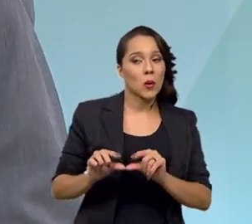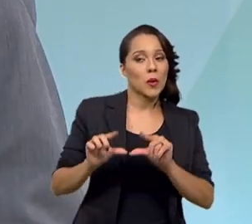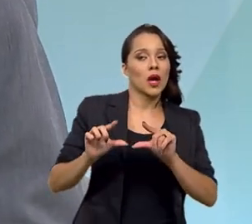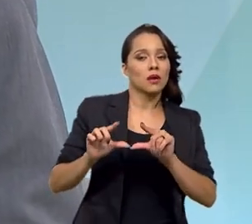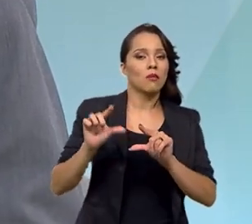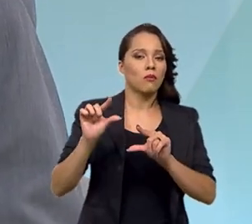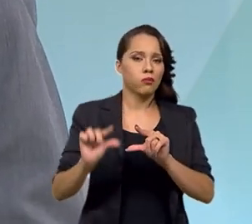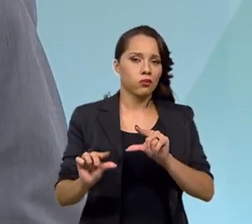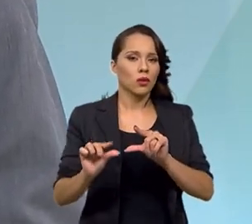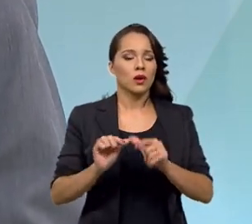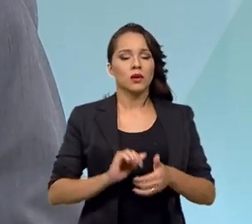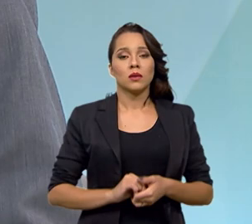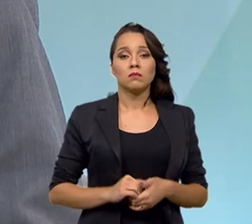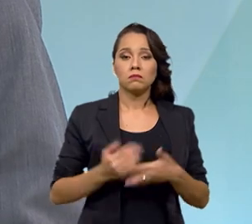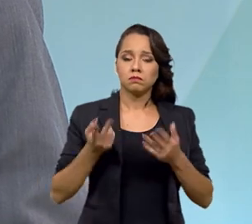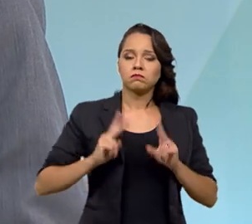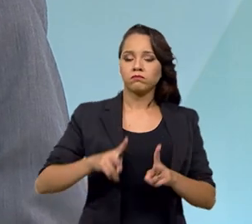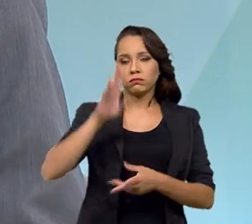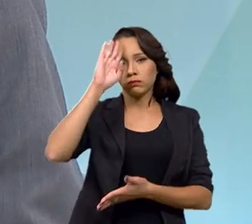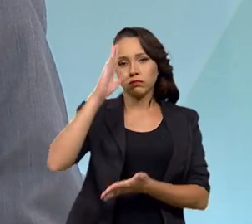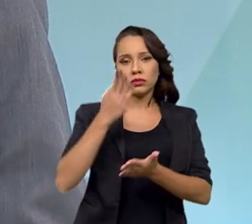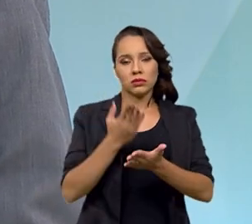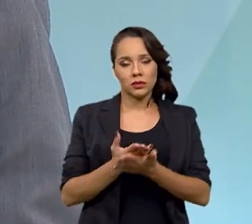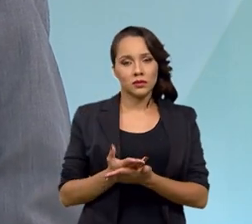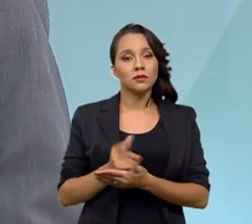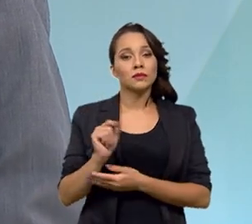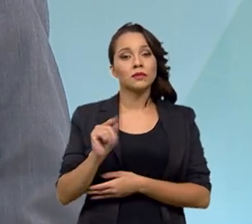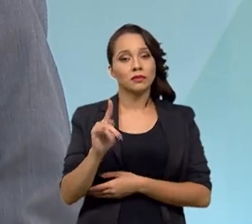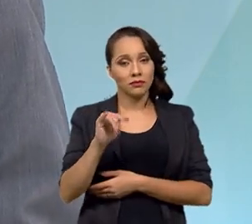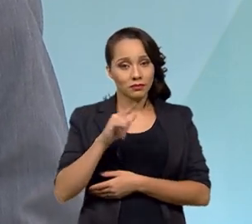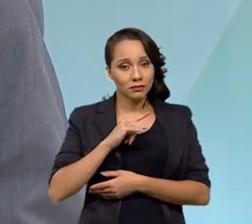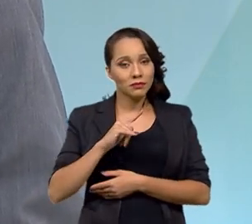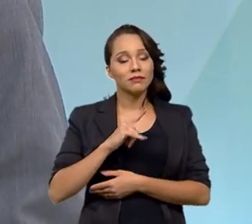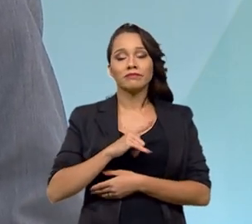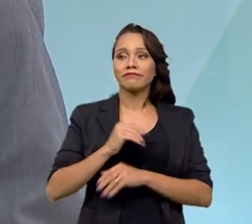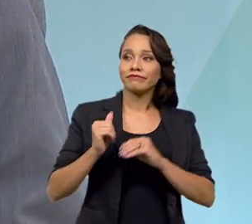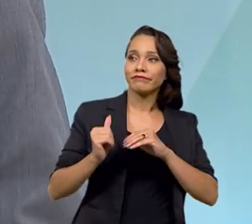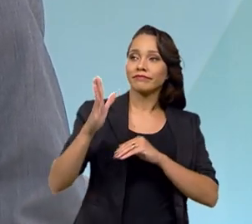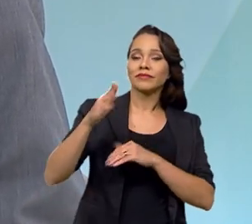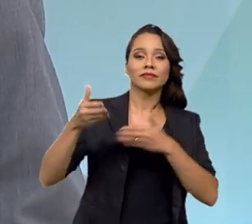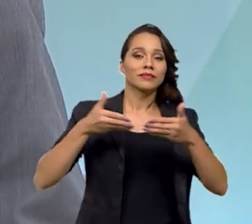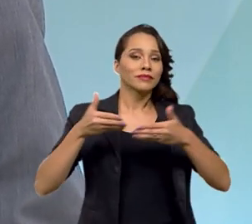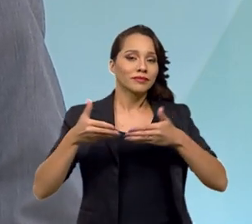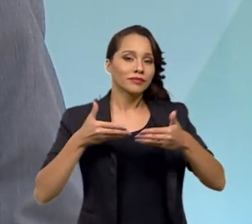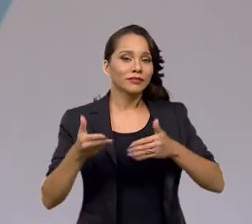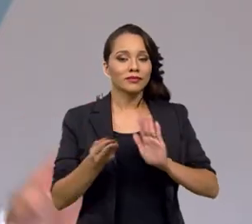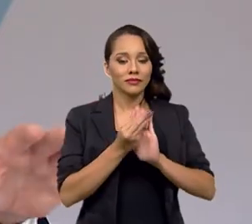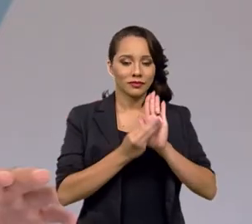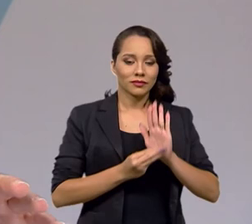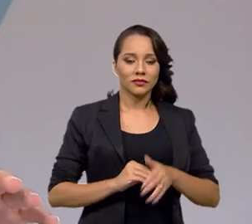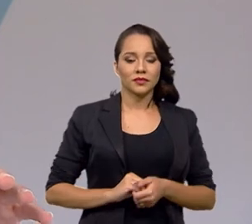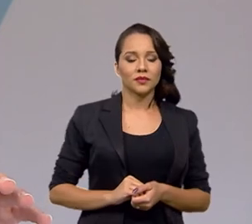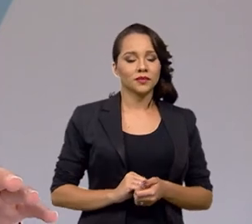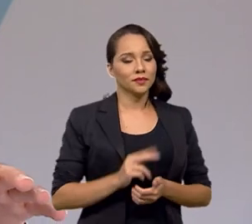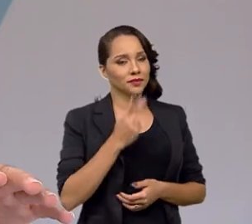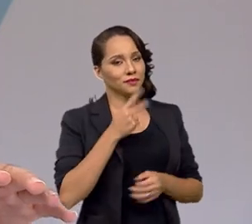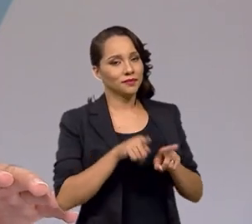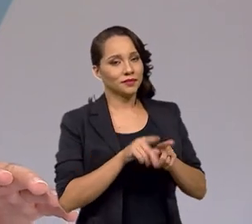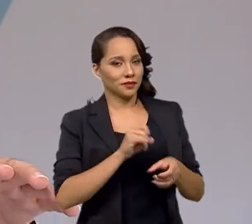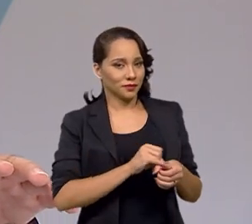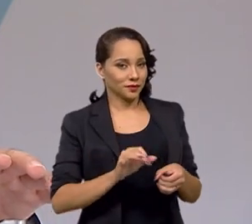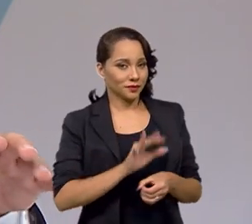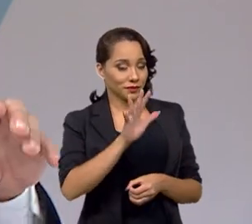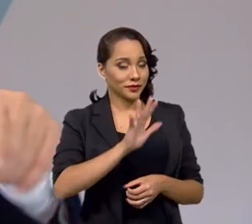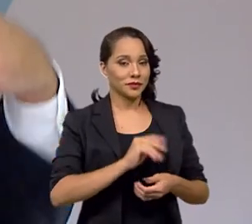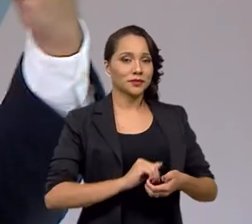ele Diminui um pouquinho mais seguimos confiantes que será bem acima do que o mercado está prevento a gente vai falar sobre a